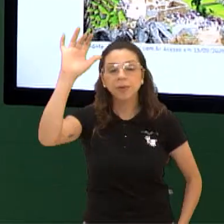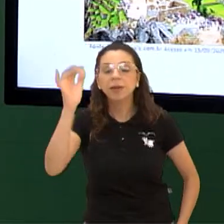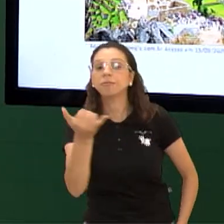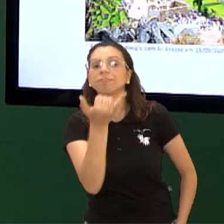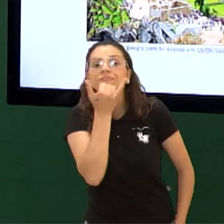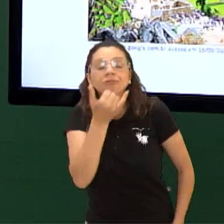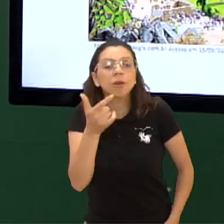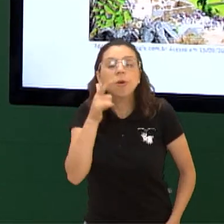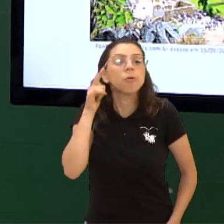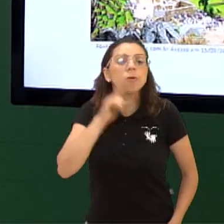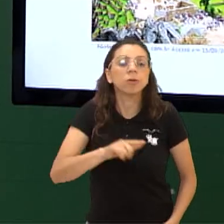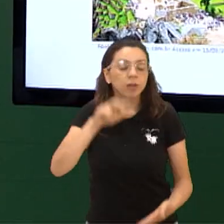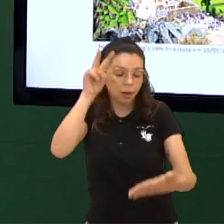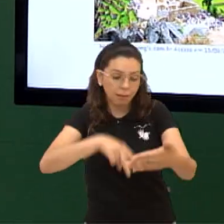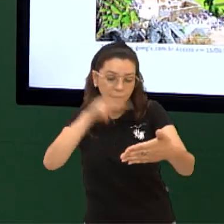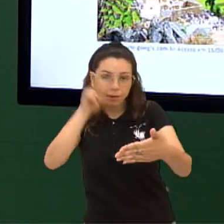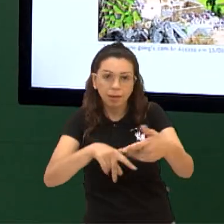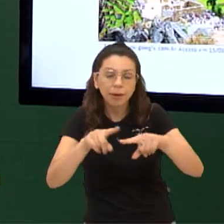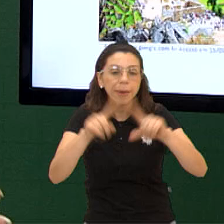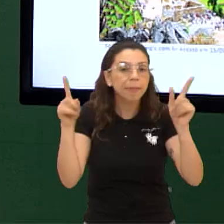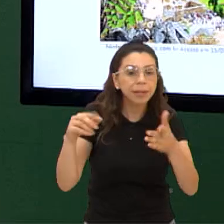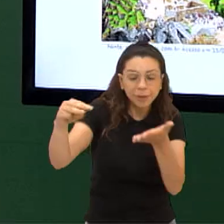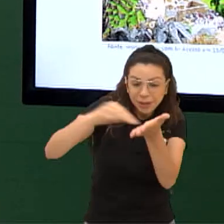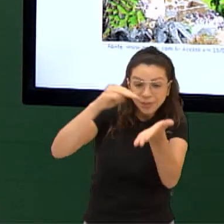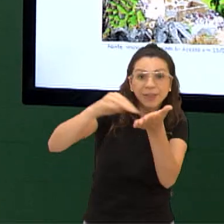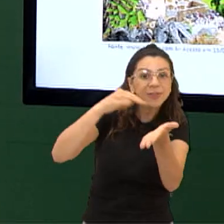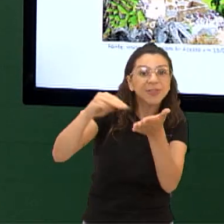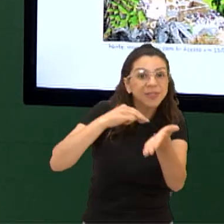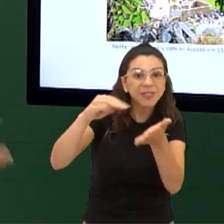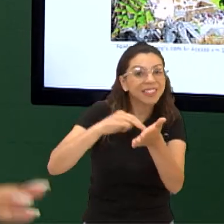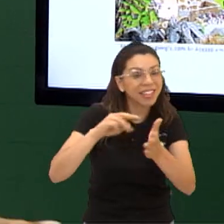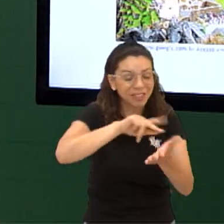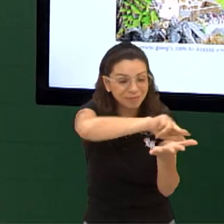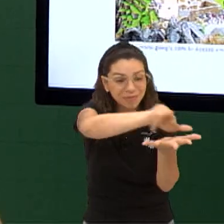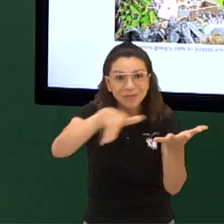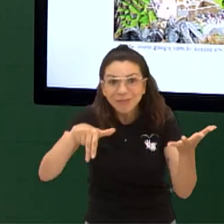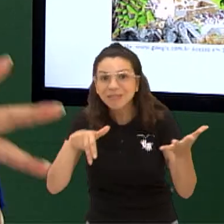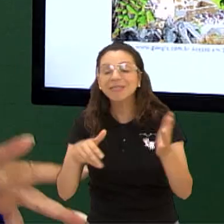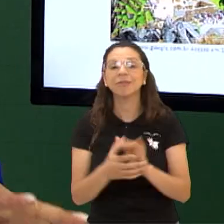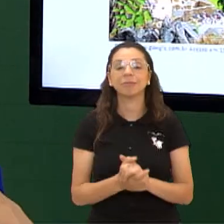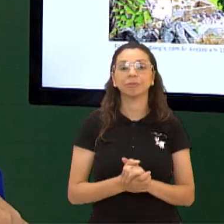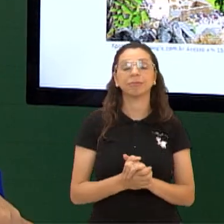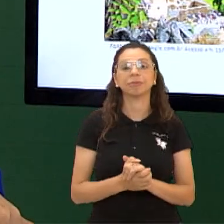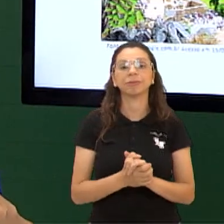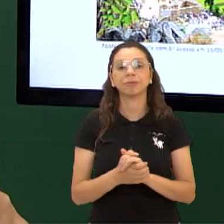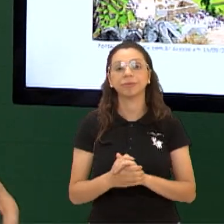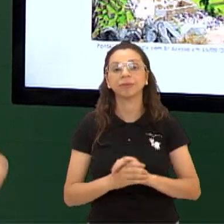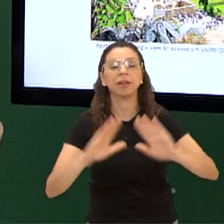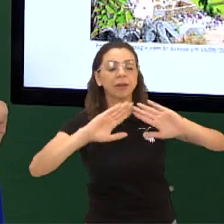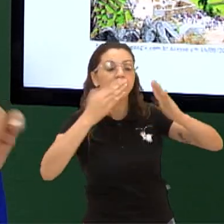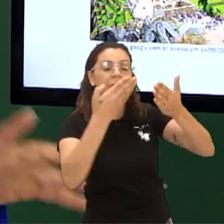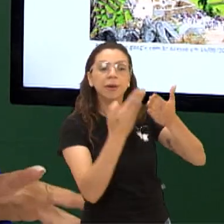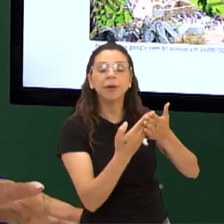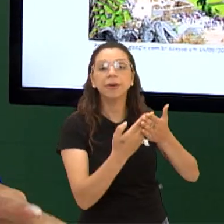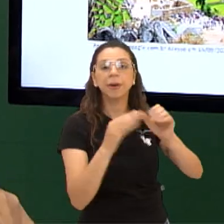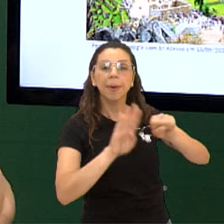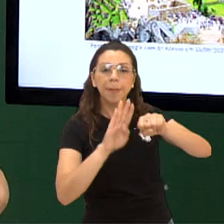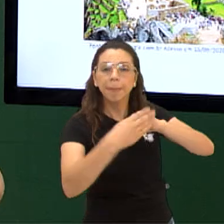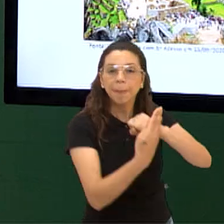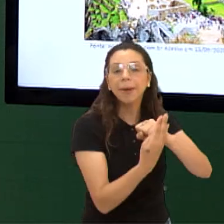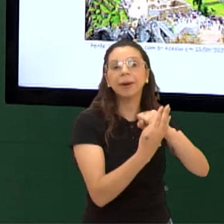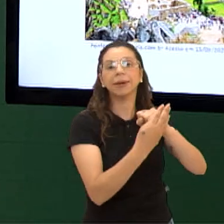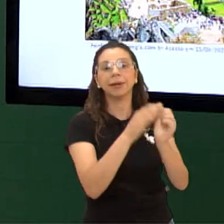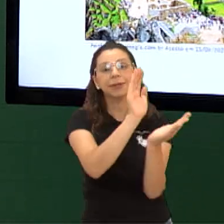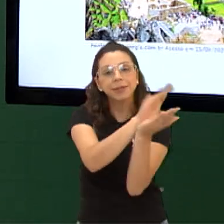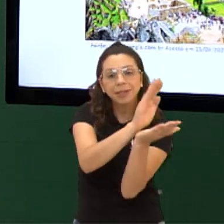se eu não consegui ouvir de todo mundo, mas tem muito recadinho, tá? Emily do Barra do Jacaré, Pedro Henrique